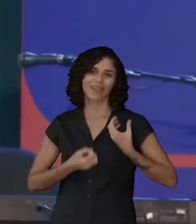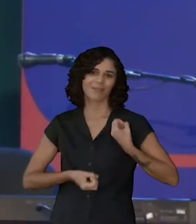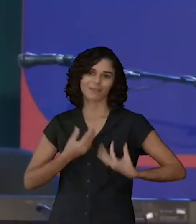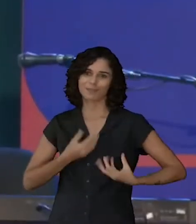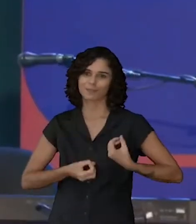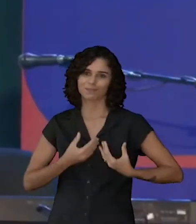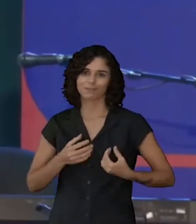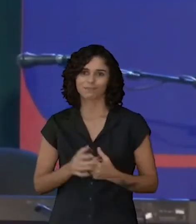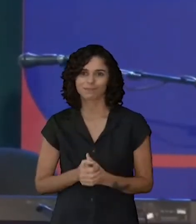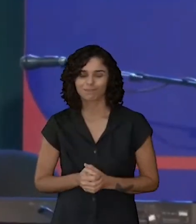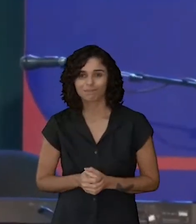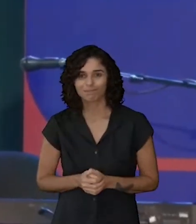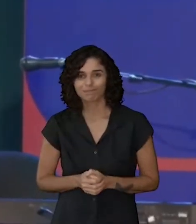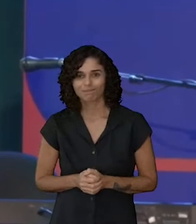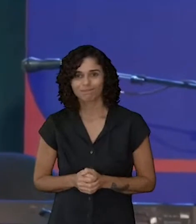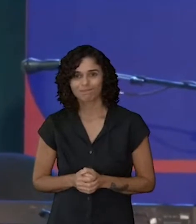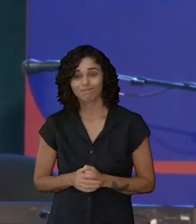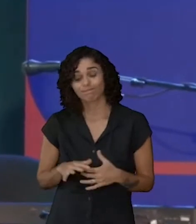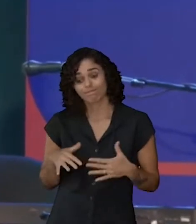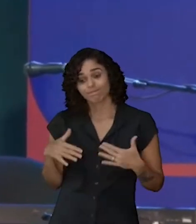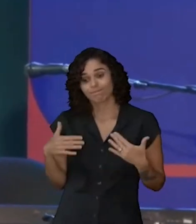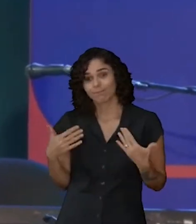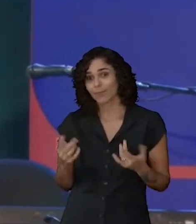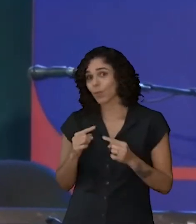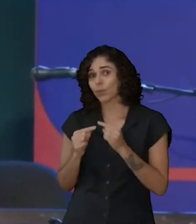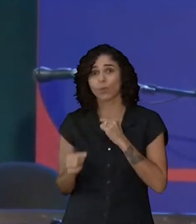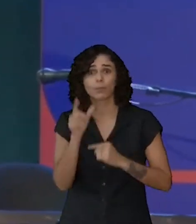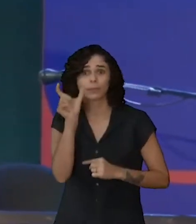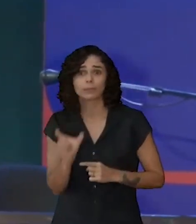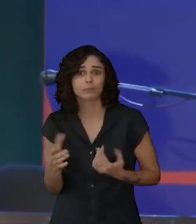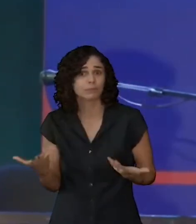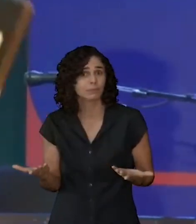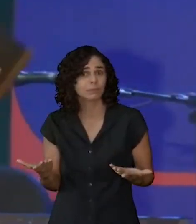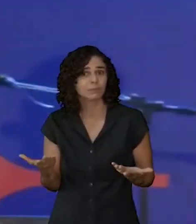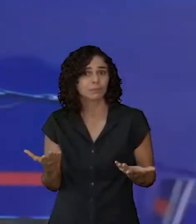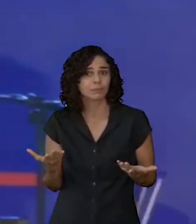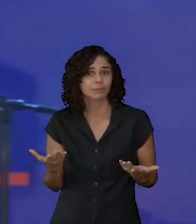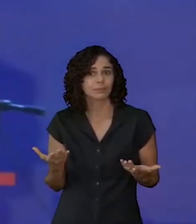E daí ele não é para essa pessoa. Eu não estou dizendo para quem